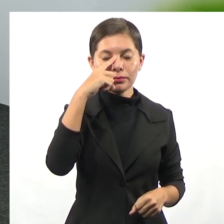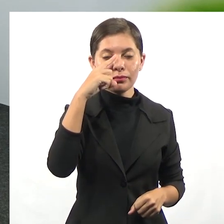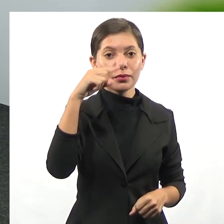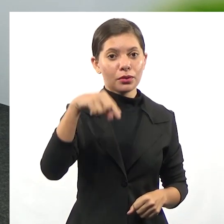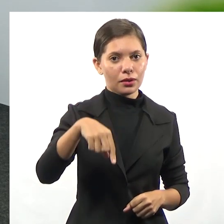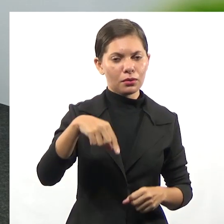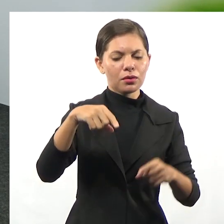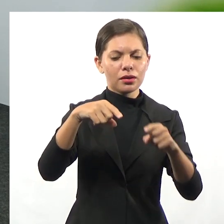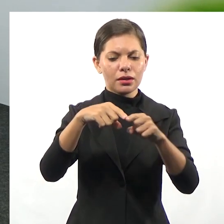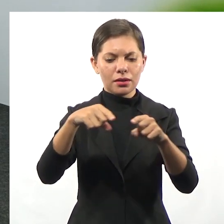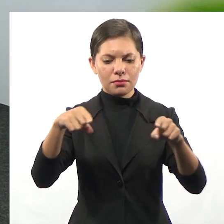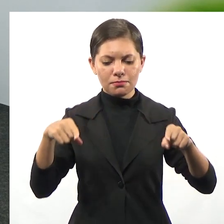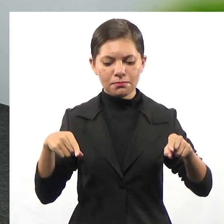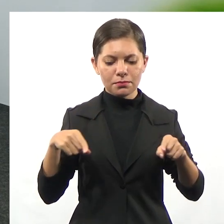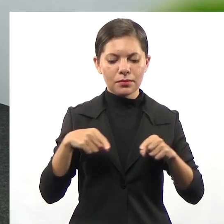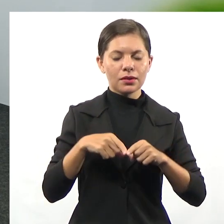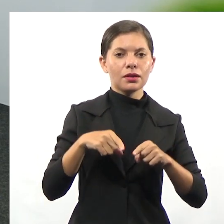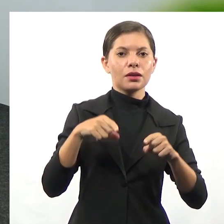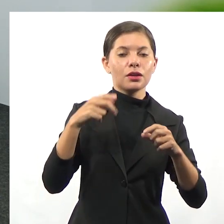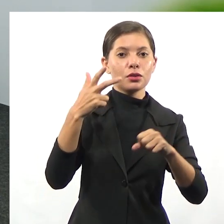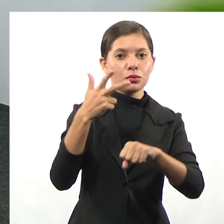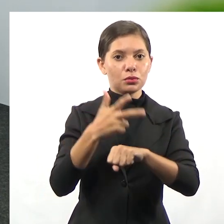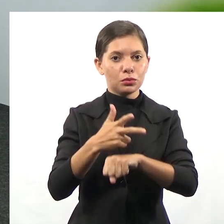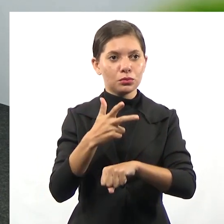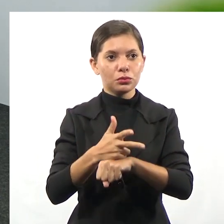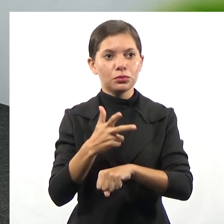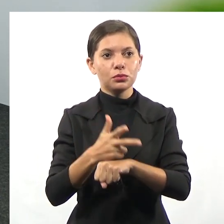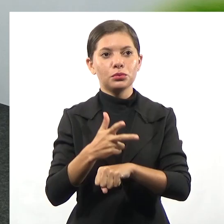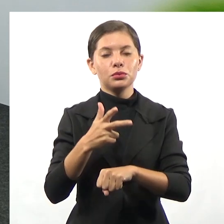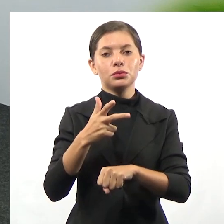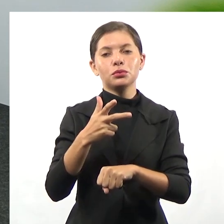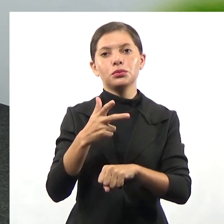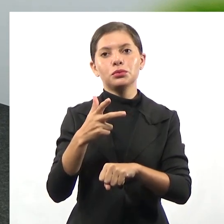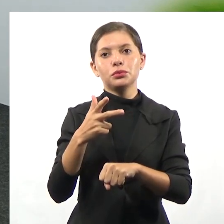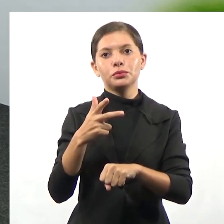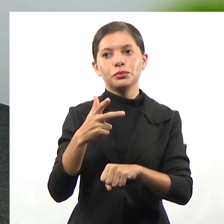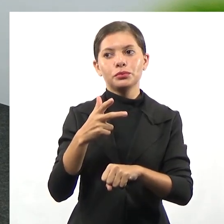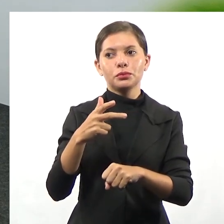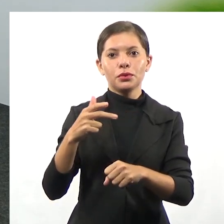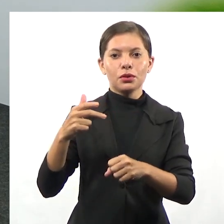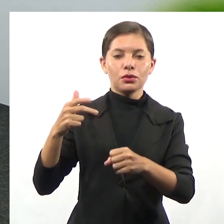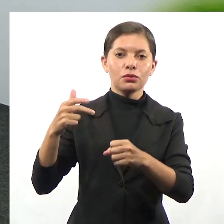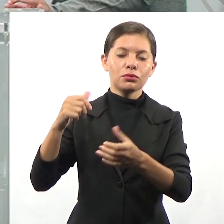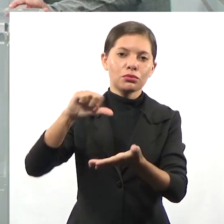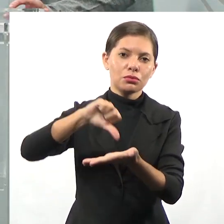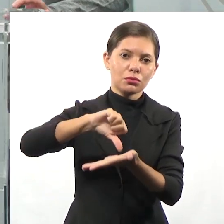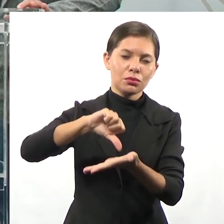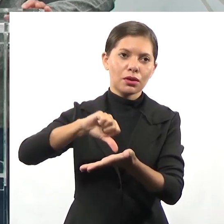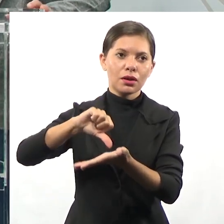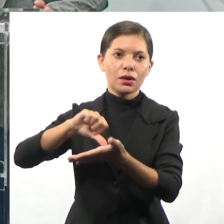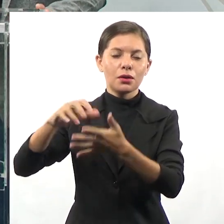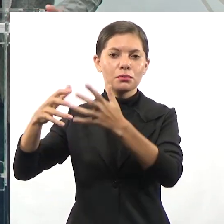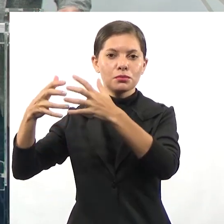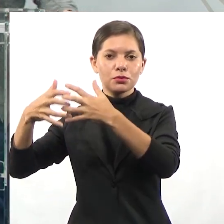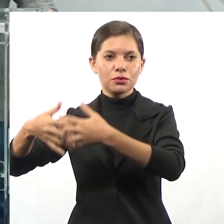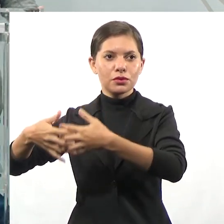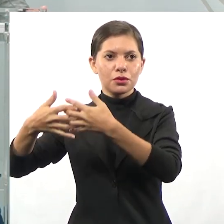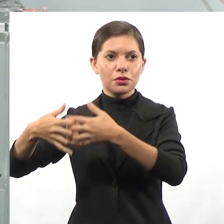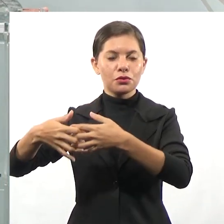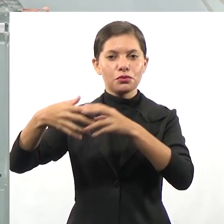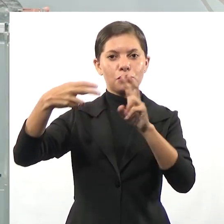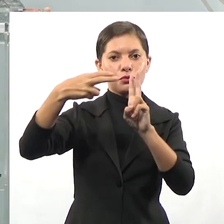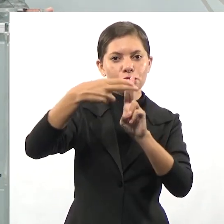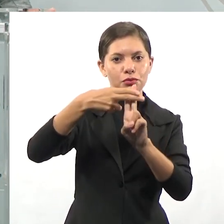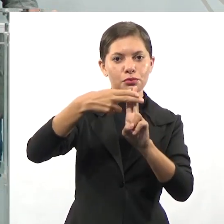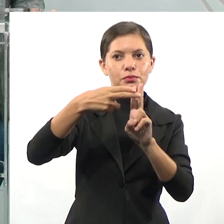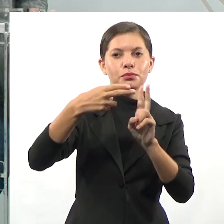branca com detalhes em verdes e os dizeres EAD mudando realidades. Na aula de hoje, falaremos um pouco